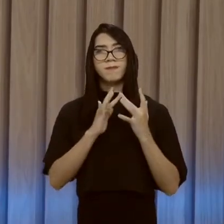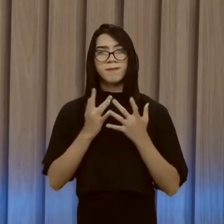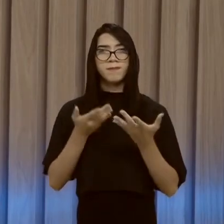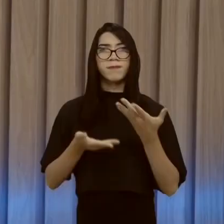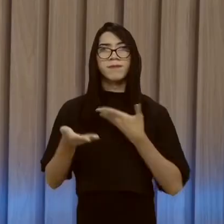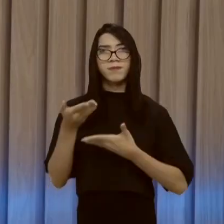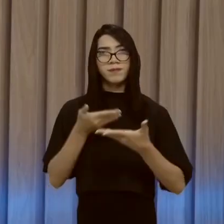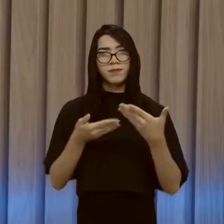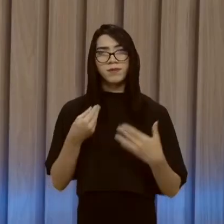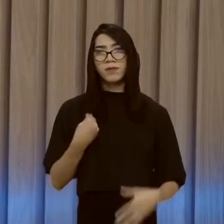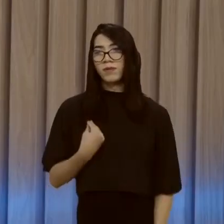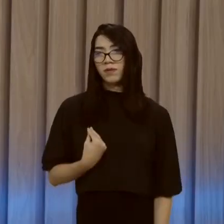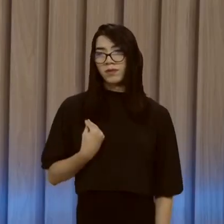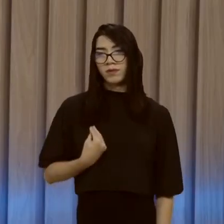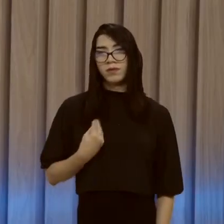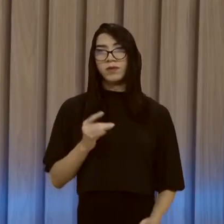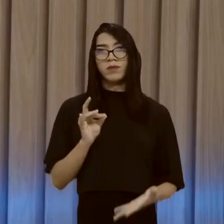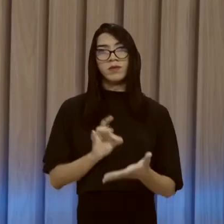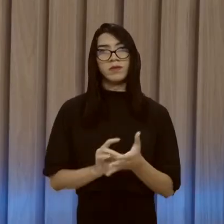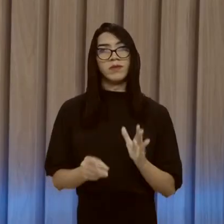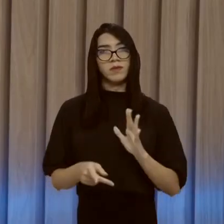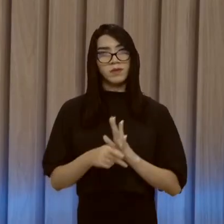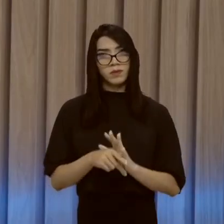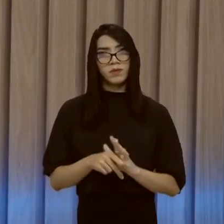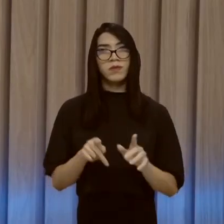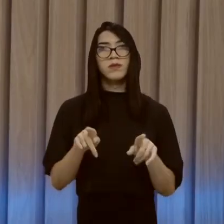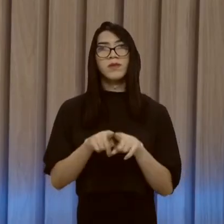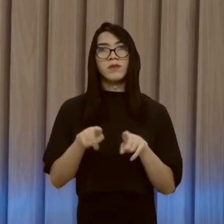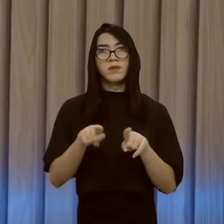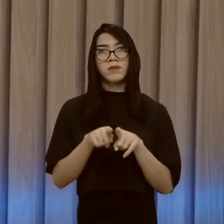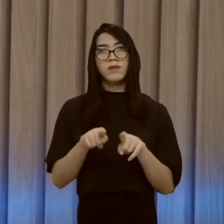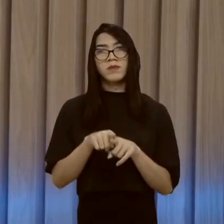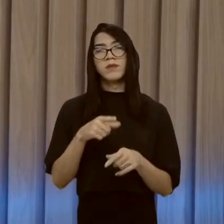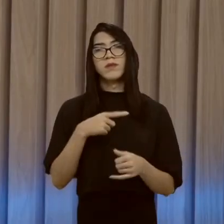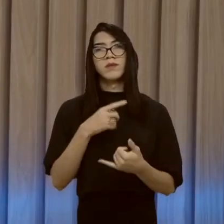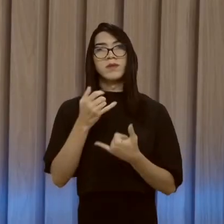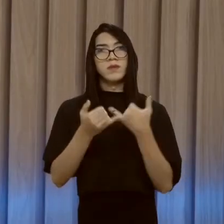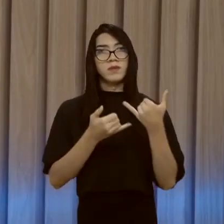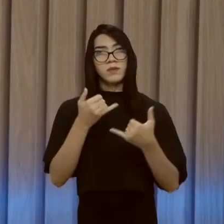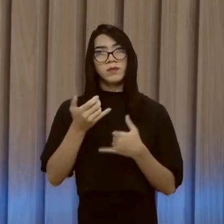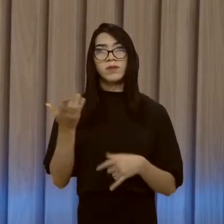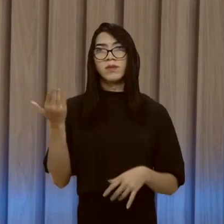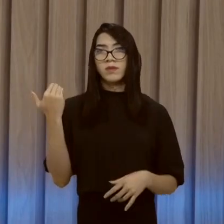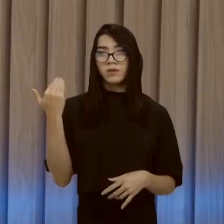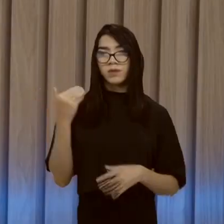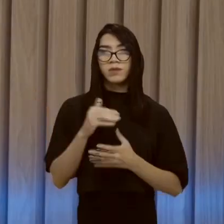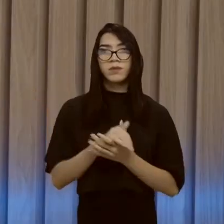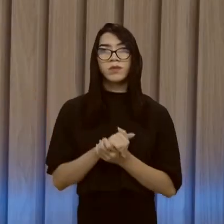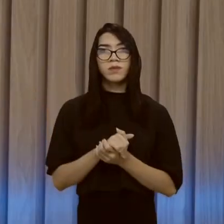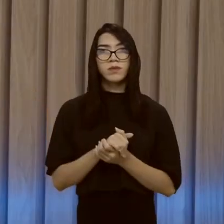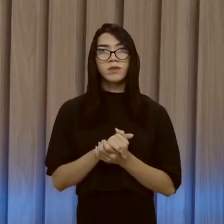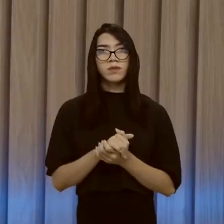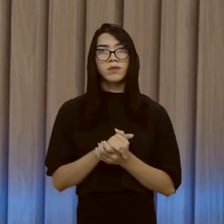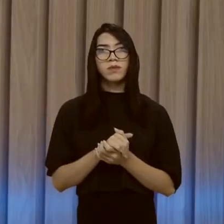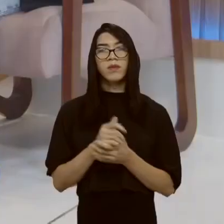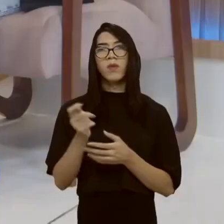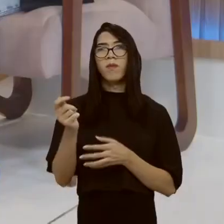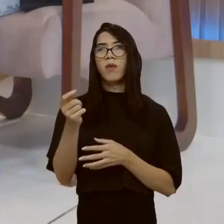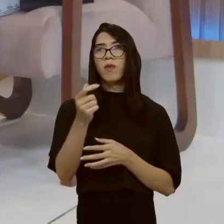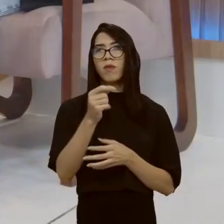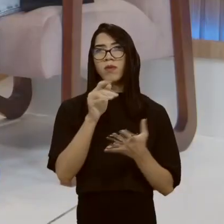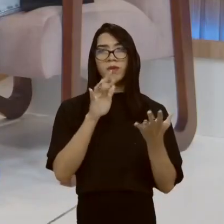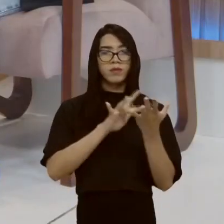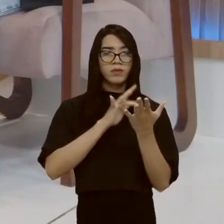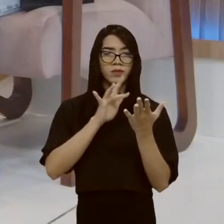ali na vida real dele, mas a questão também da nossa época é a questão dos jogos, né? Existia um mundo menos digital, então a gente estava